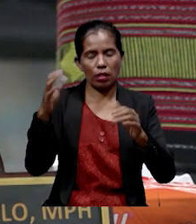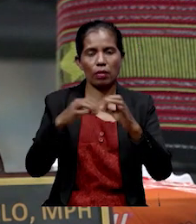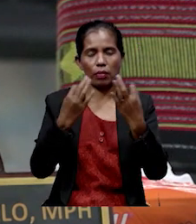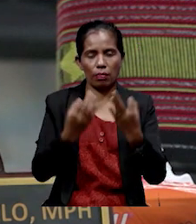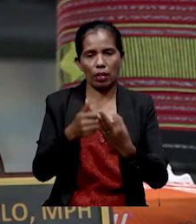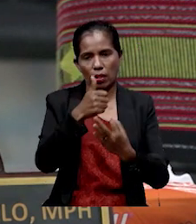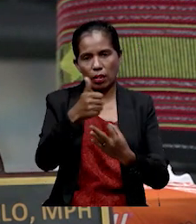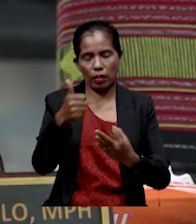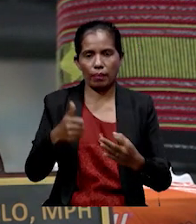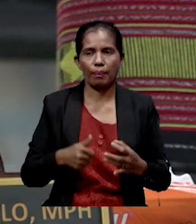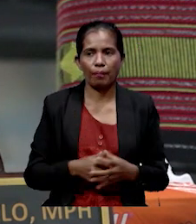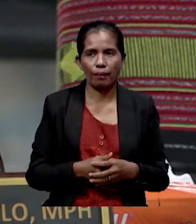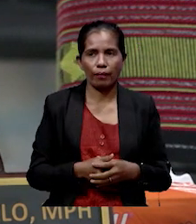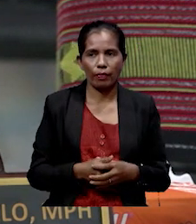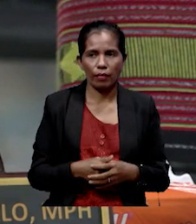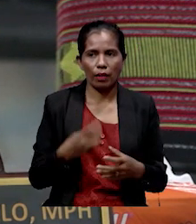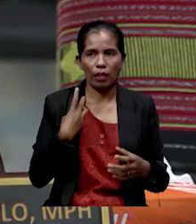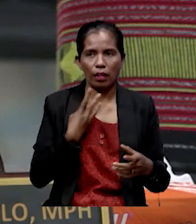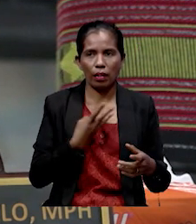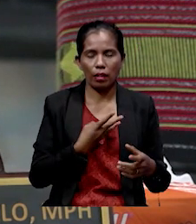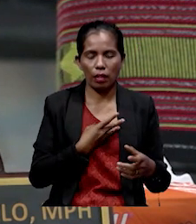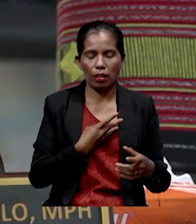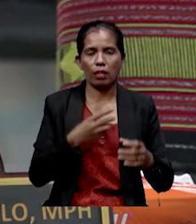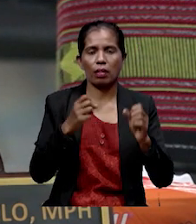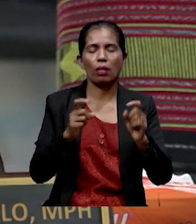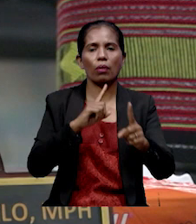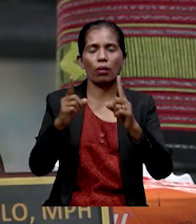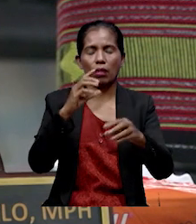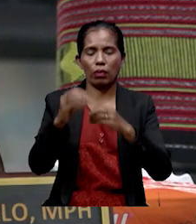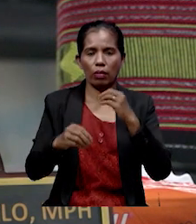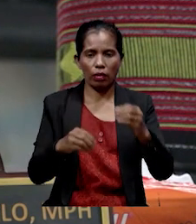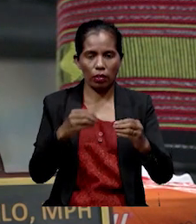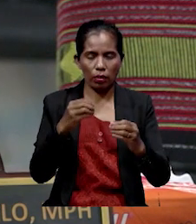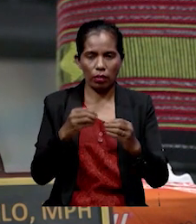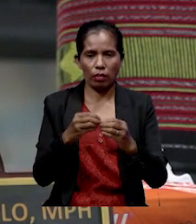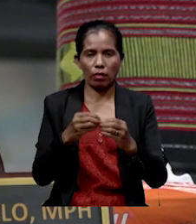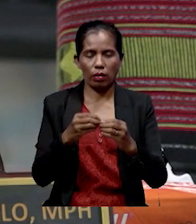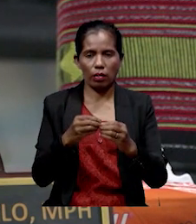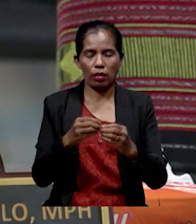jeda e a tunei ta a se inyo hin polia kwa na pan